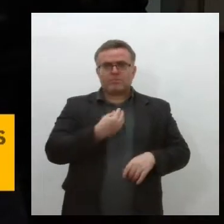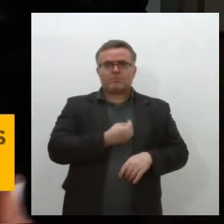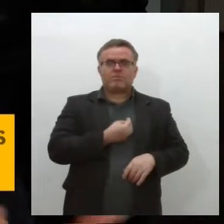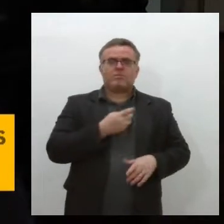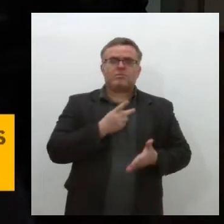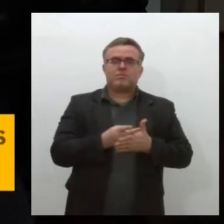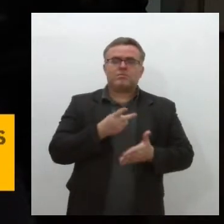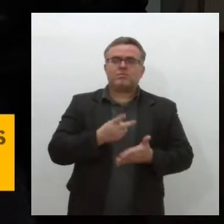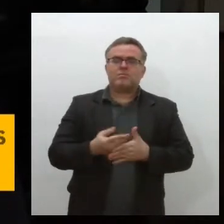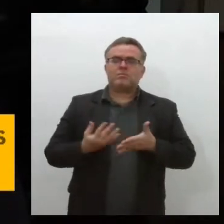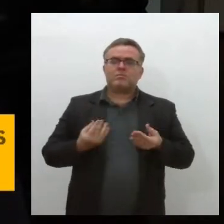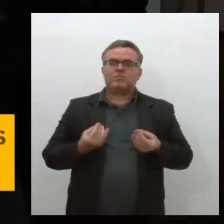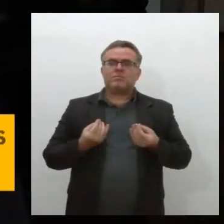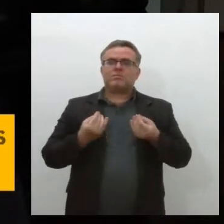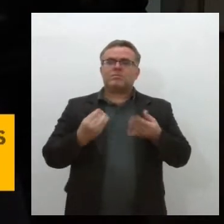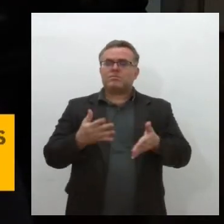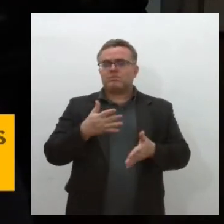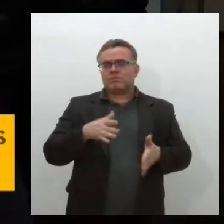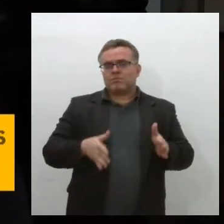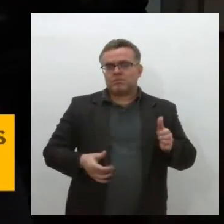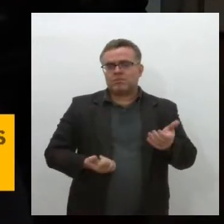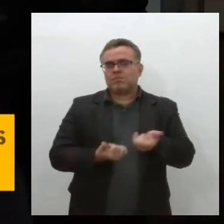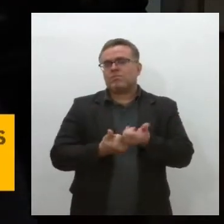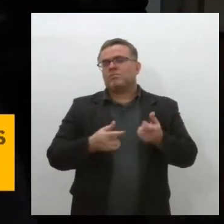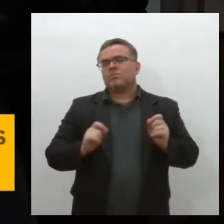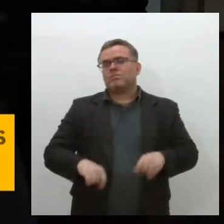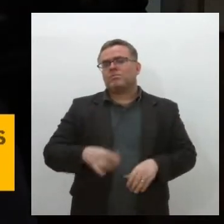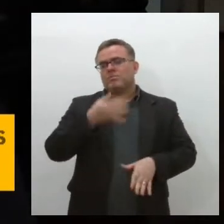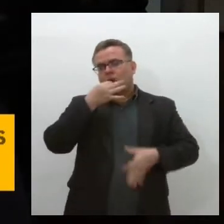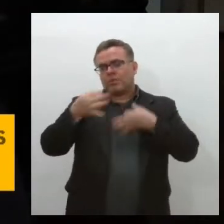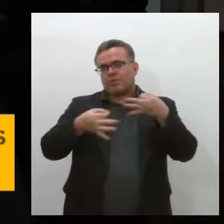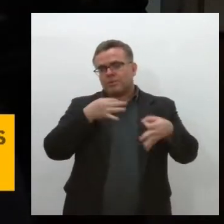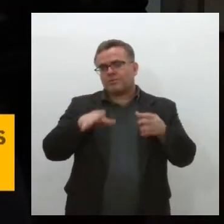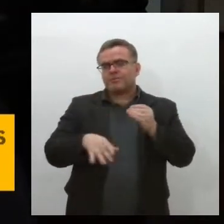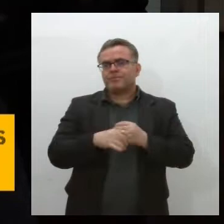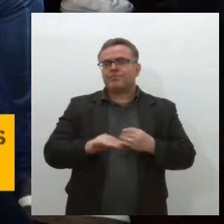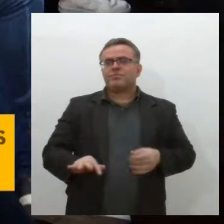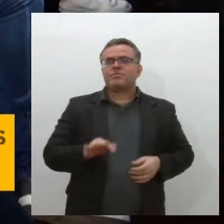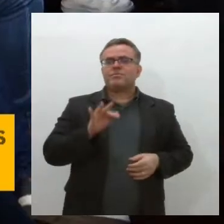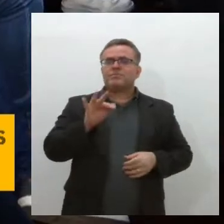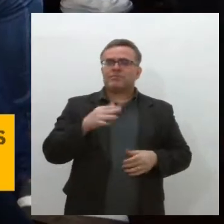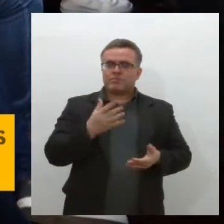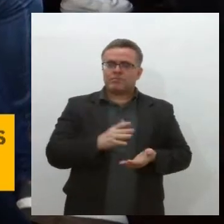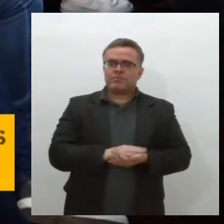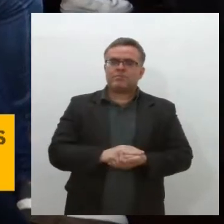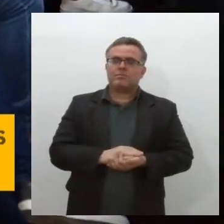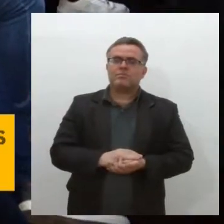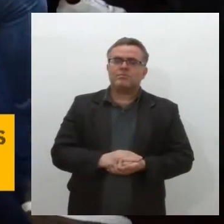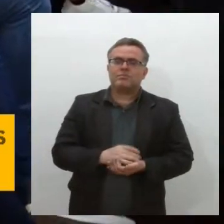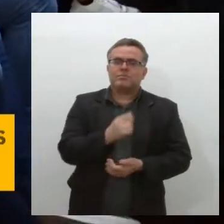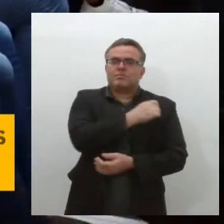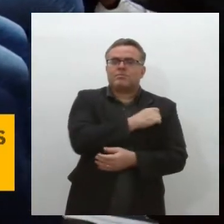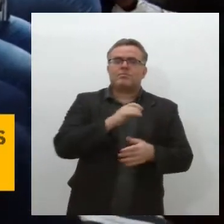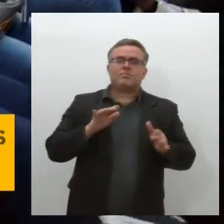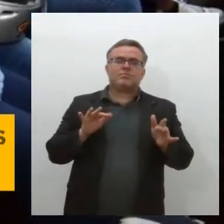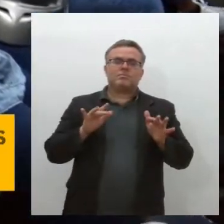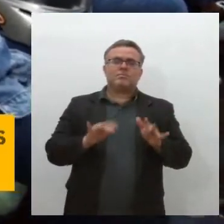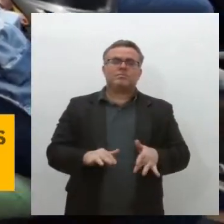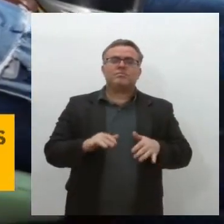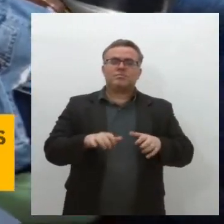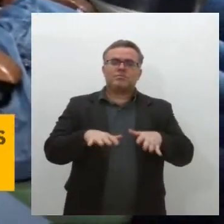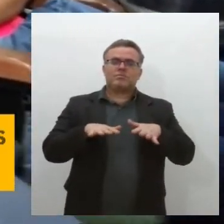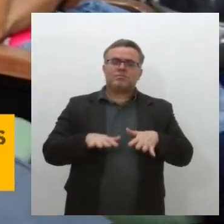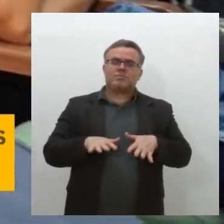dando a sua contribuição para o futuro do Estado. Os alunos também participaram do projeto